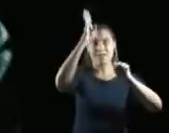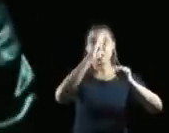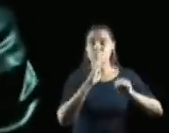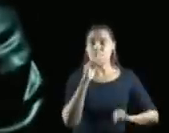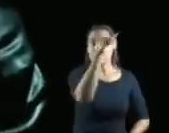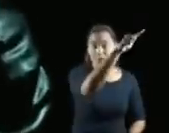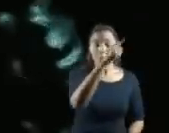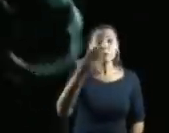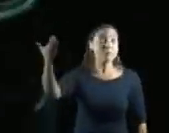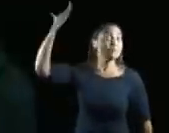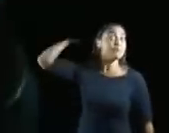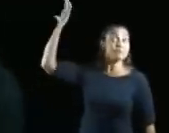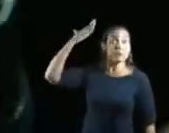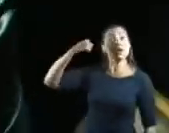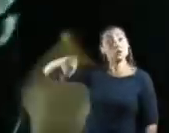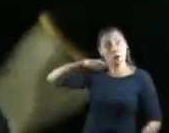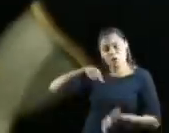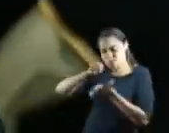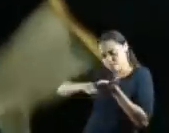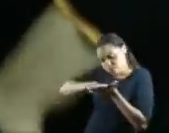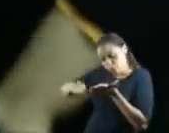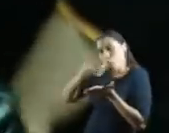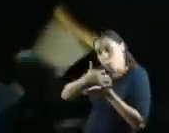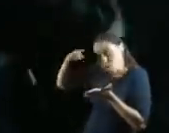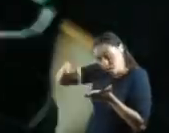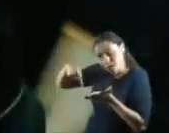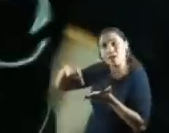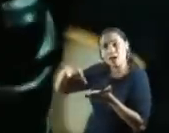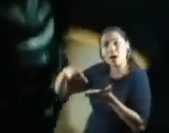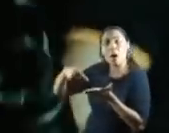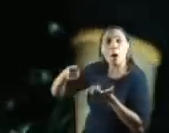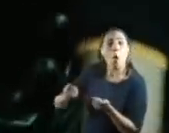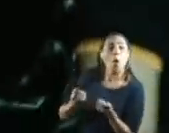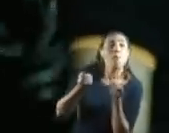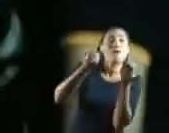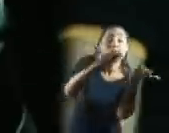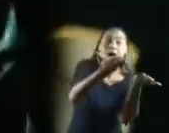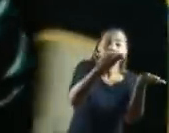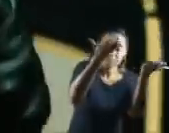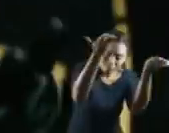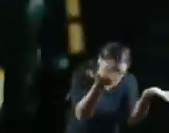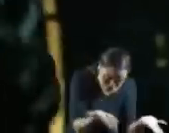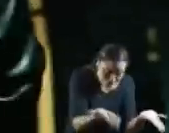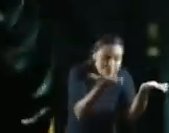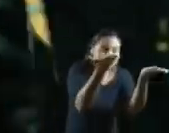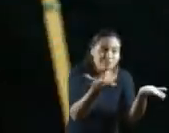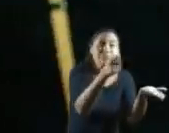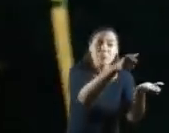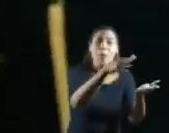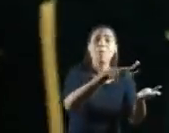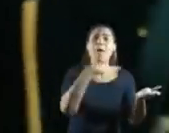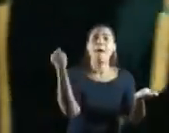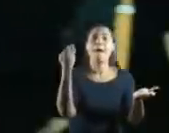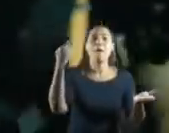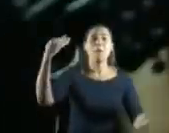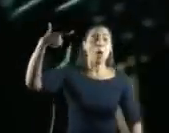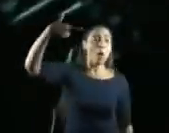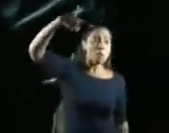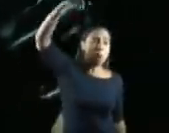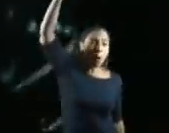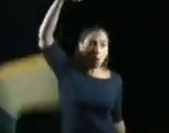fizemos essa música não apenas em homenagem a esses três operários executados pelo Exército,